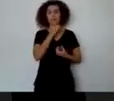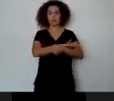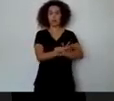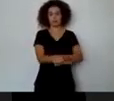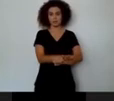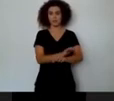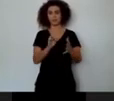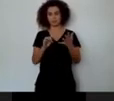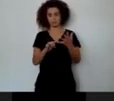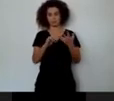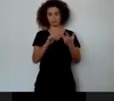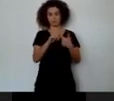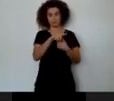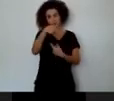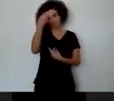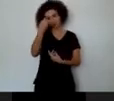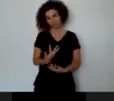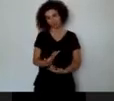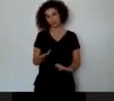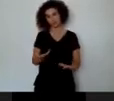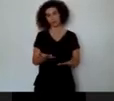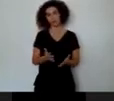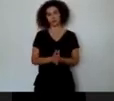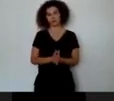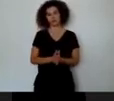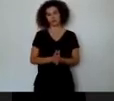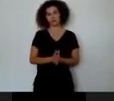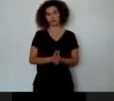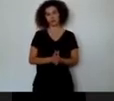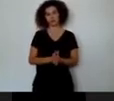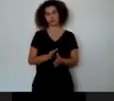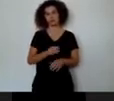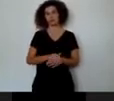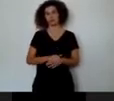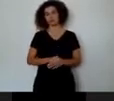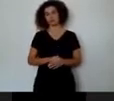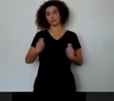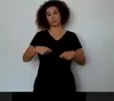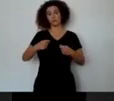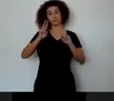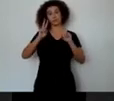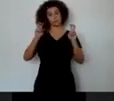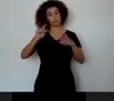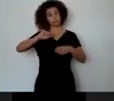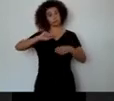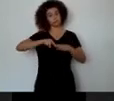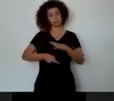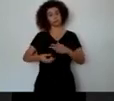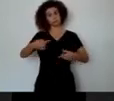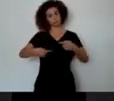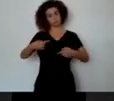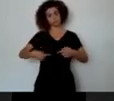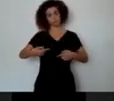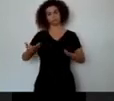disso, de adentrar mais profundamente. Muito bom.